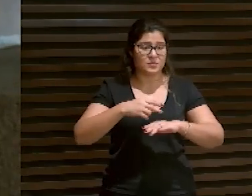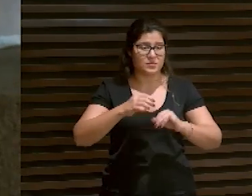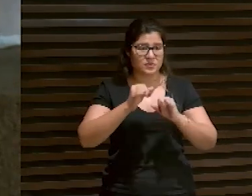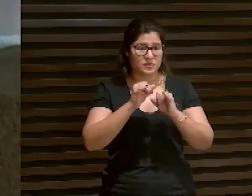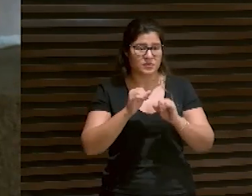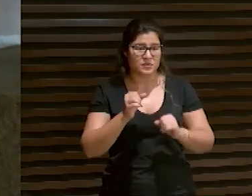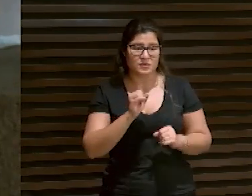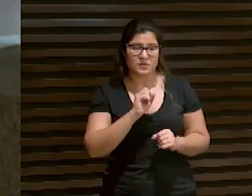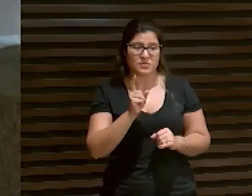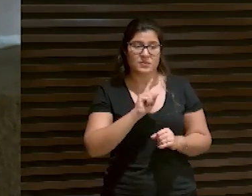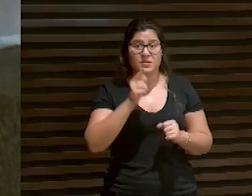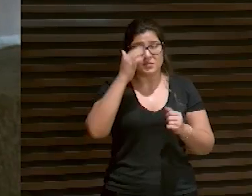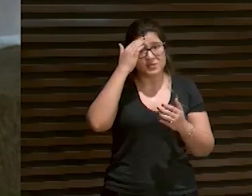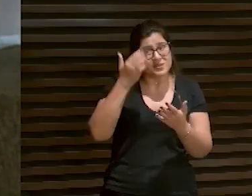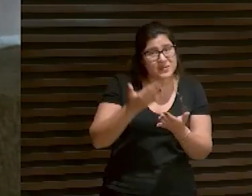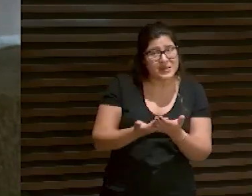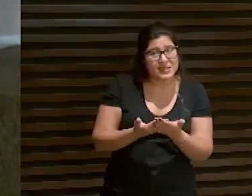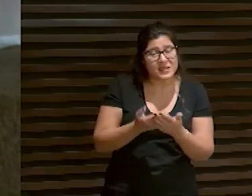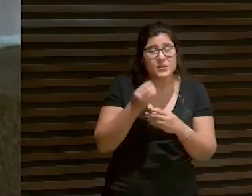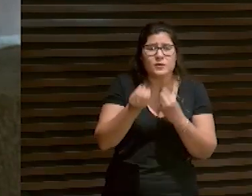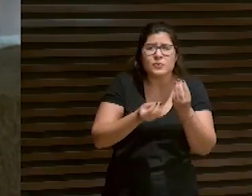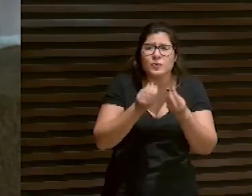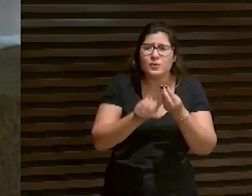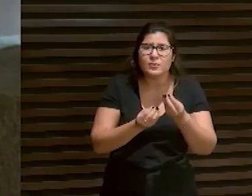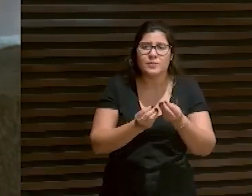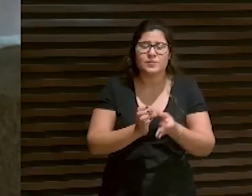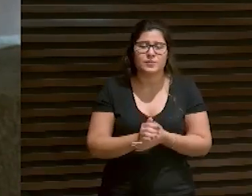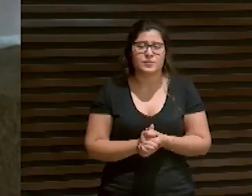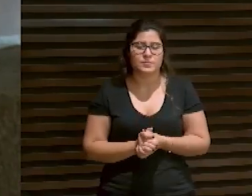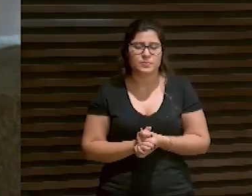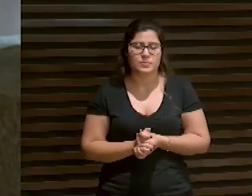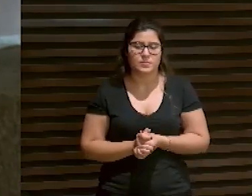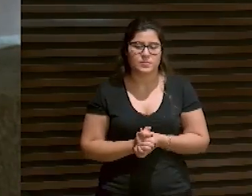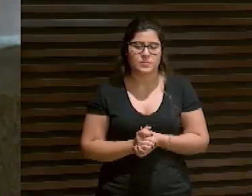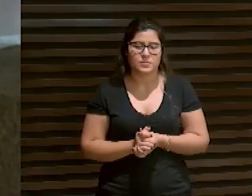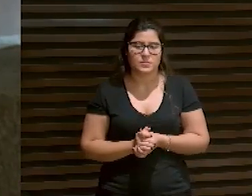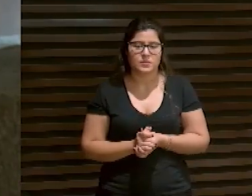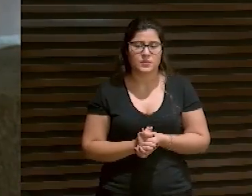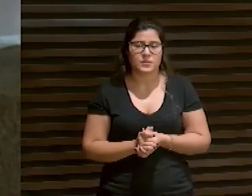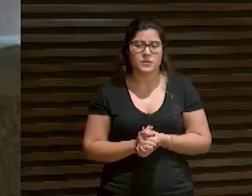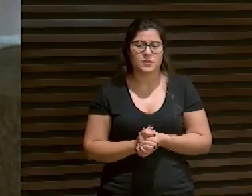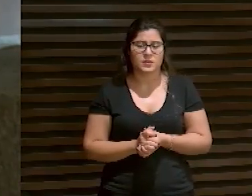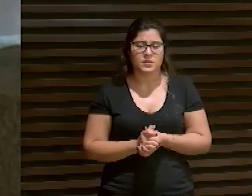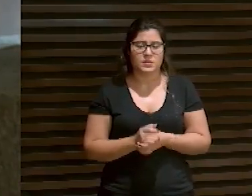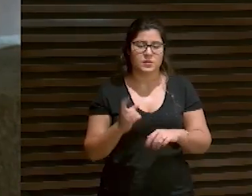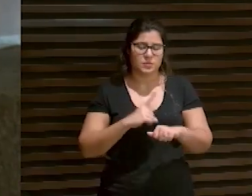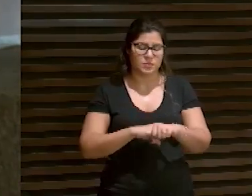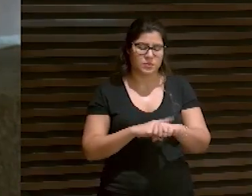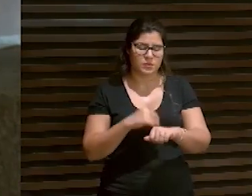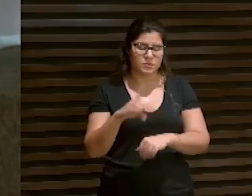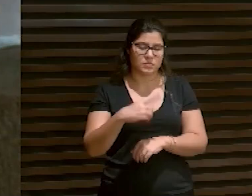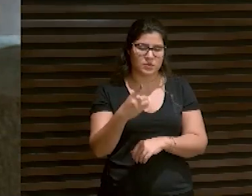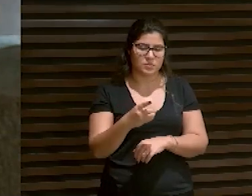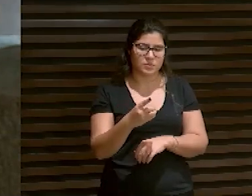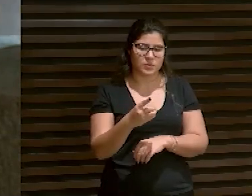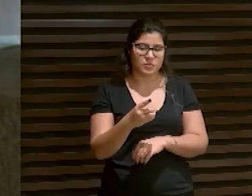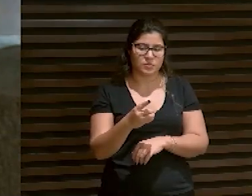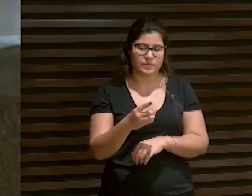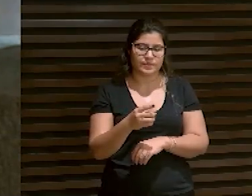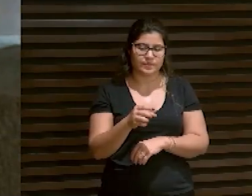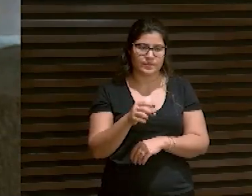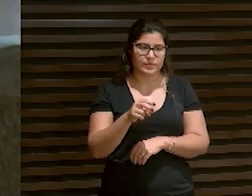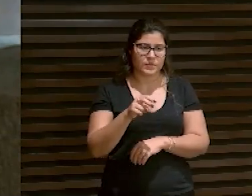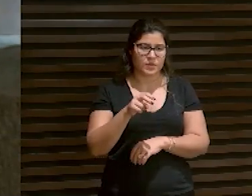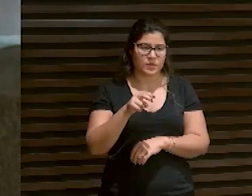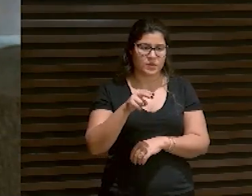Como que ele pode ter compaixão de Nínive? Inclusive, o profeta depois de Jonas, o livro de Naum ele